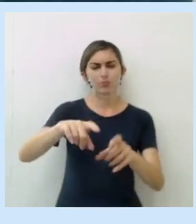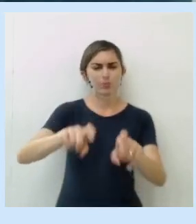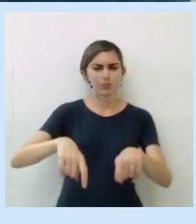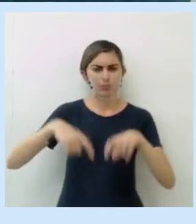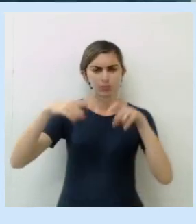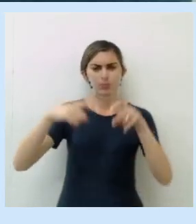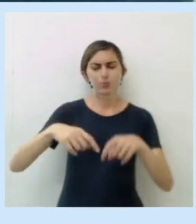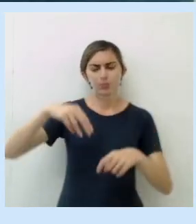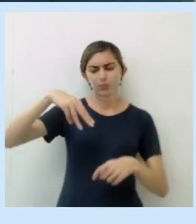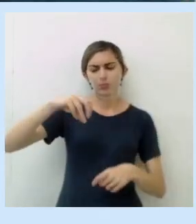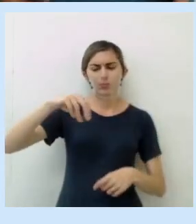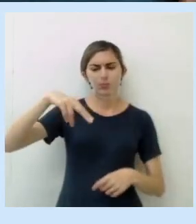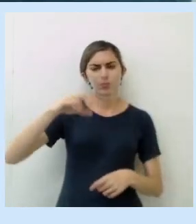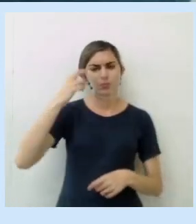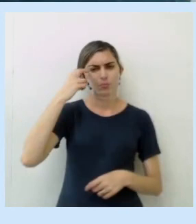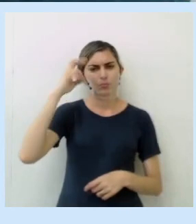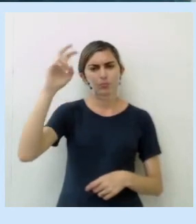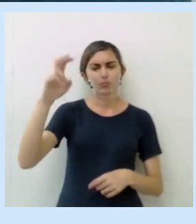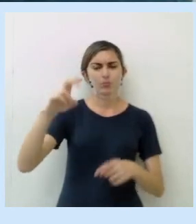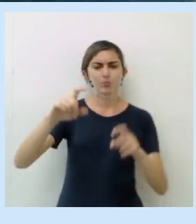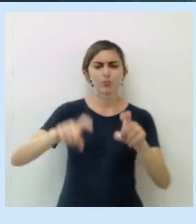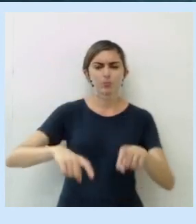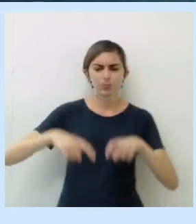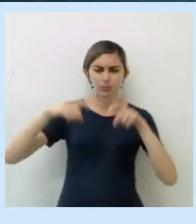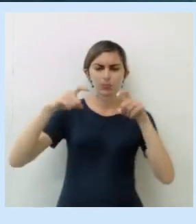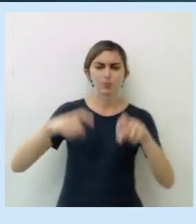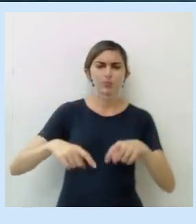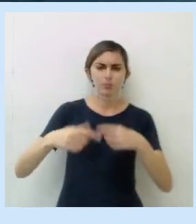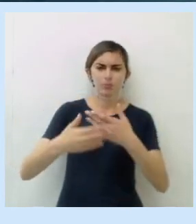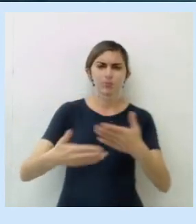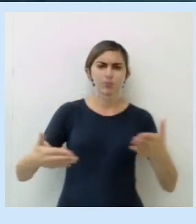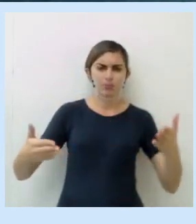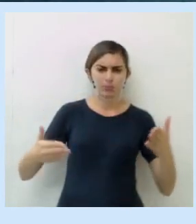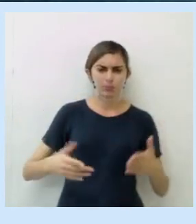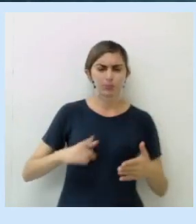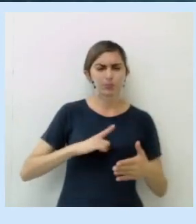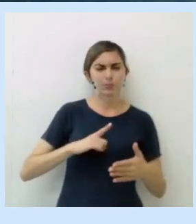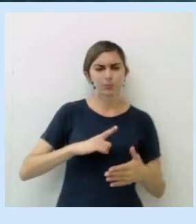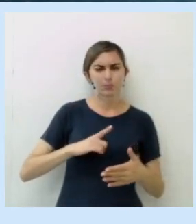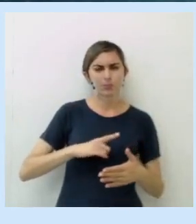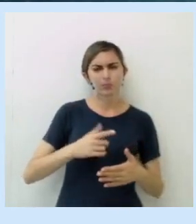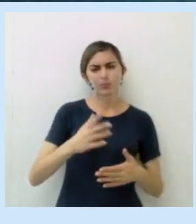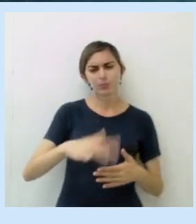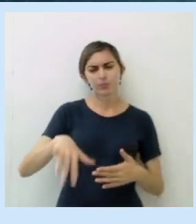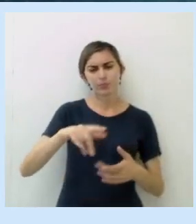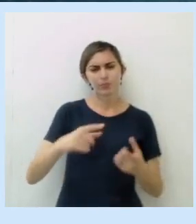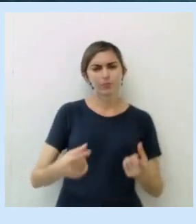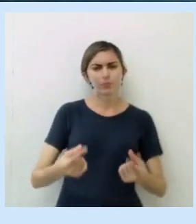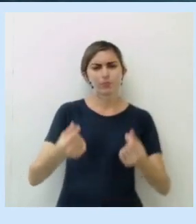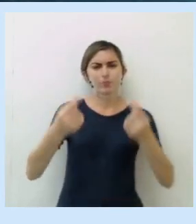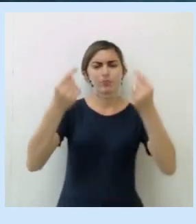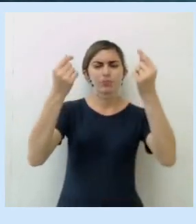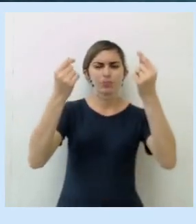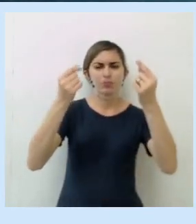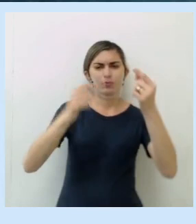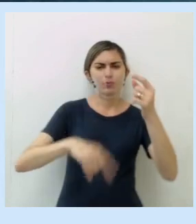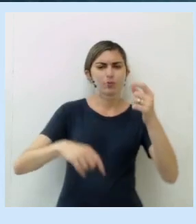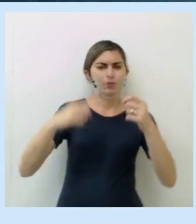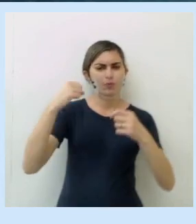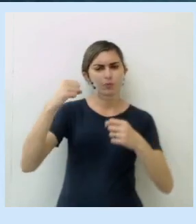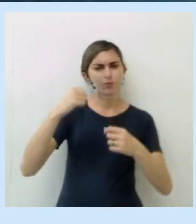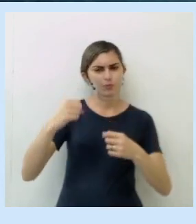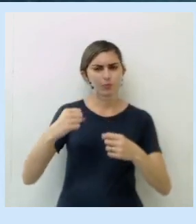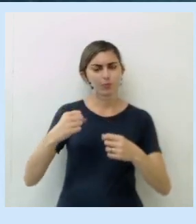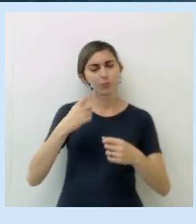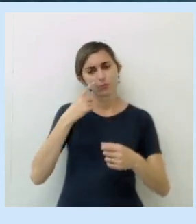justamente a monocultura. Então o campo ele é um espaço onde a gente tem essa economia sendo